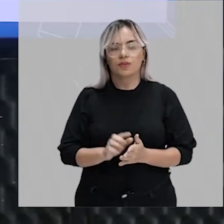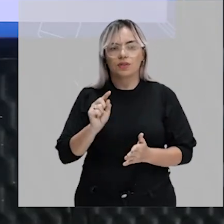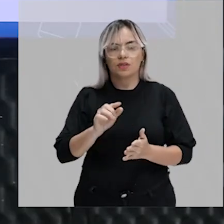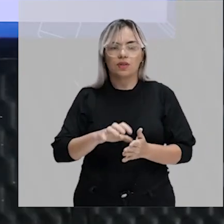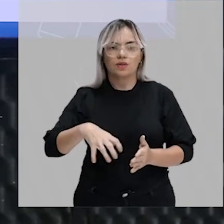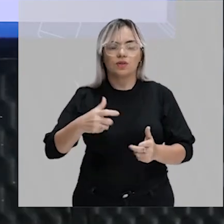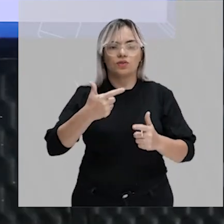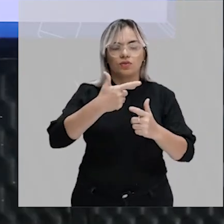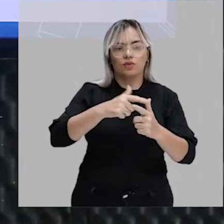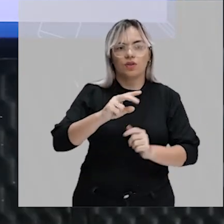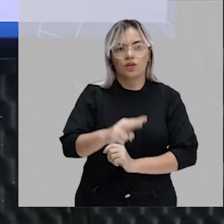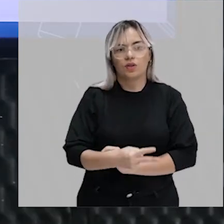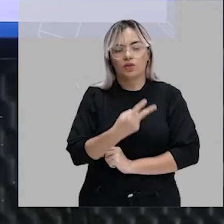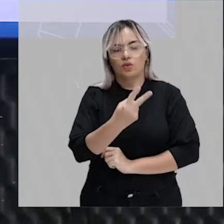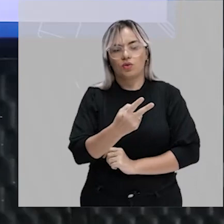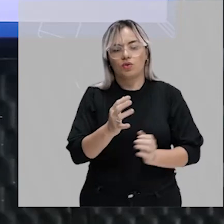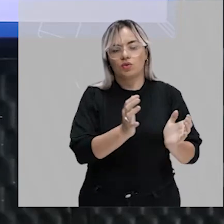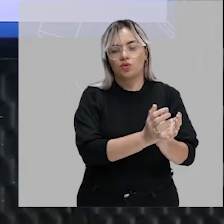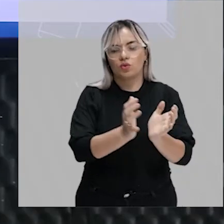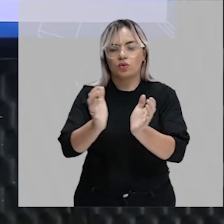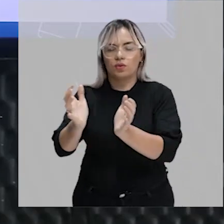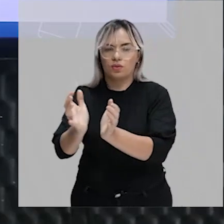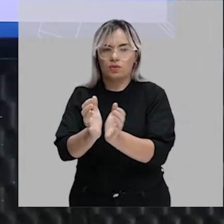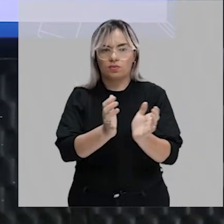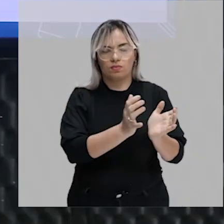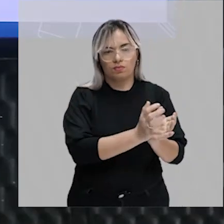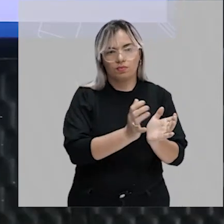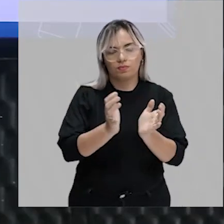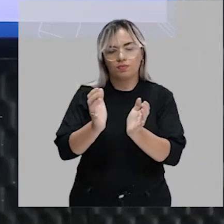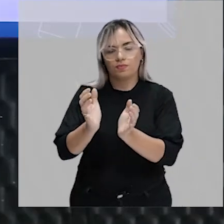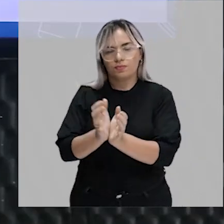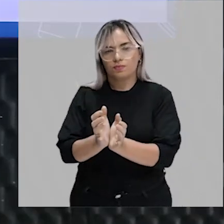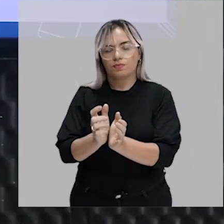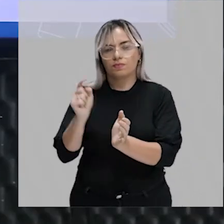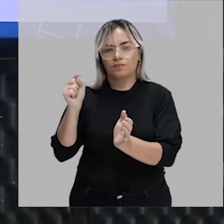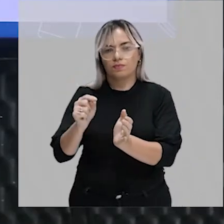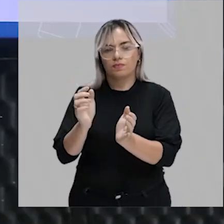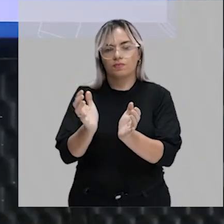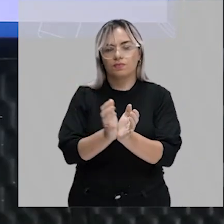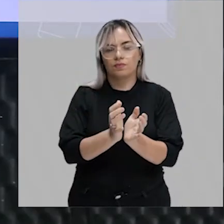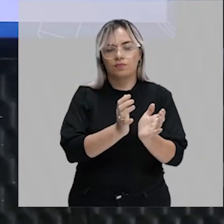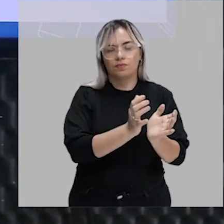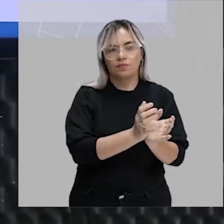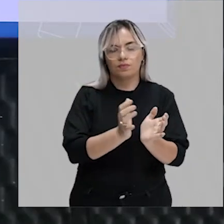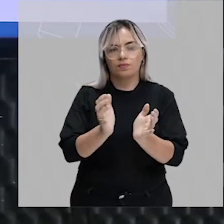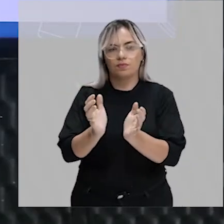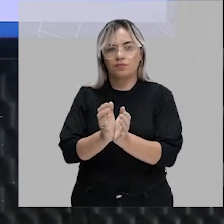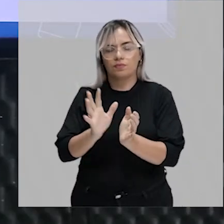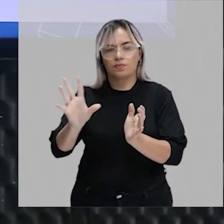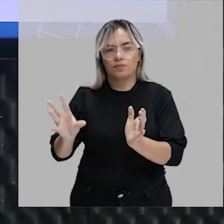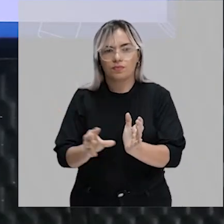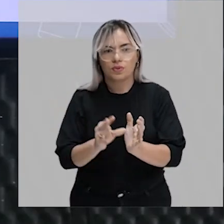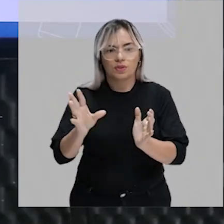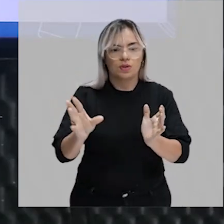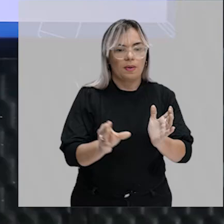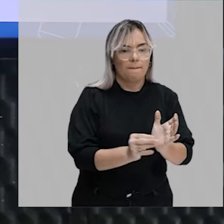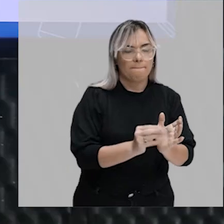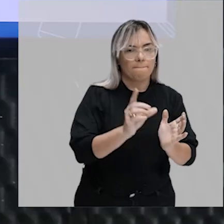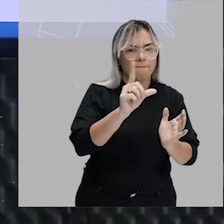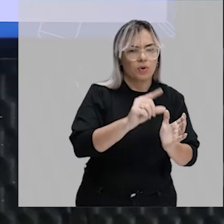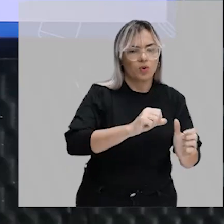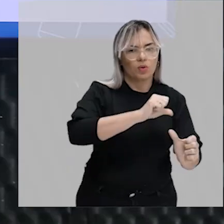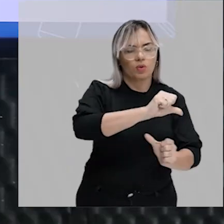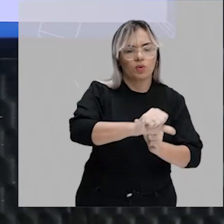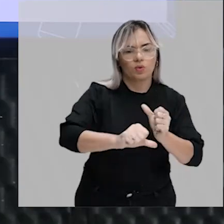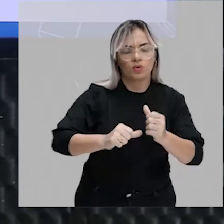dois. Cada grupo que foi dividido em dois, né, eles foram acumulando pequenas mudanças